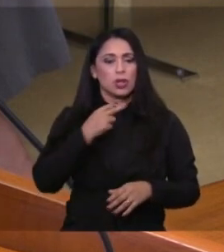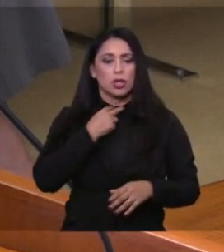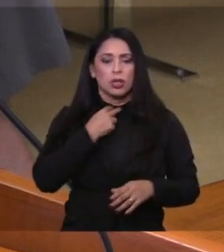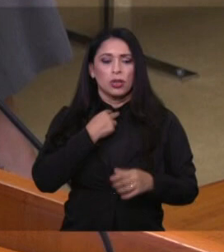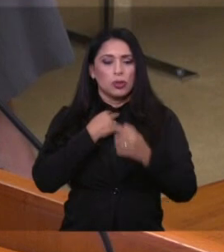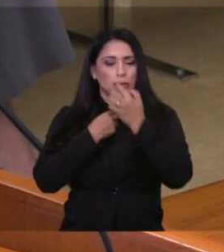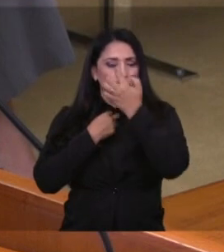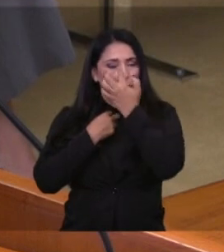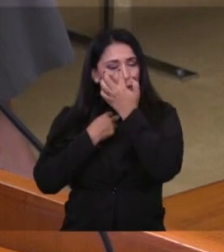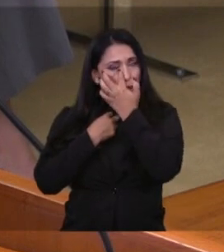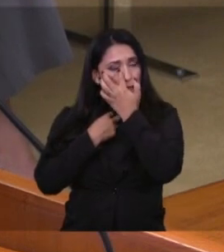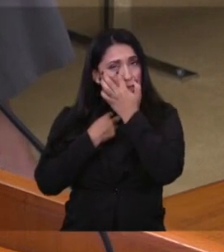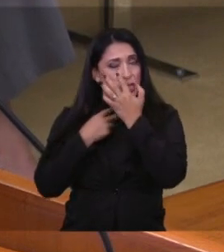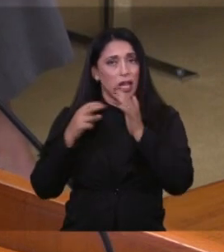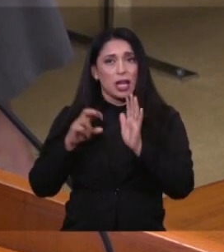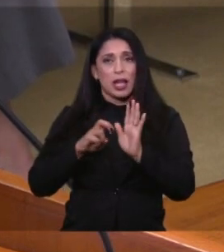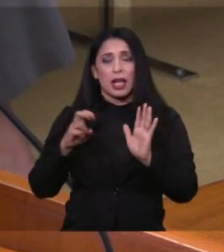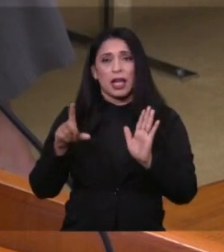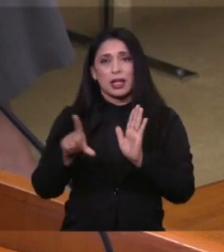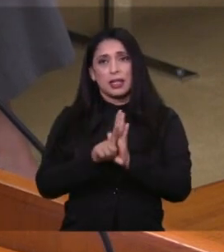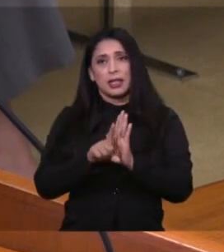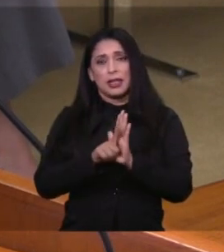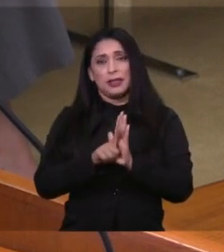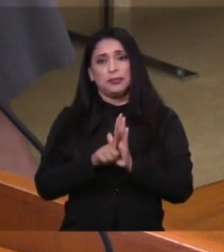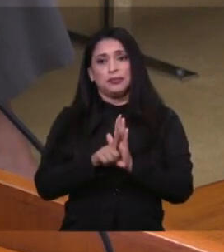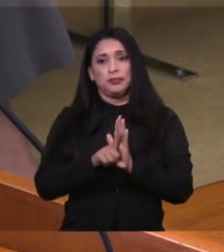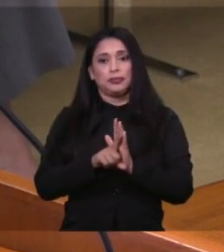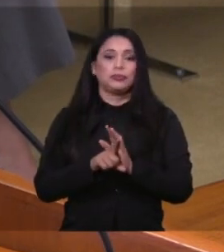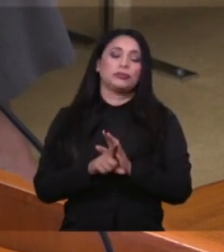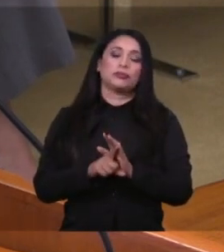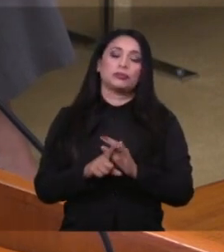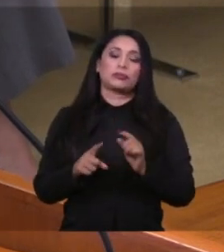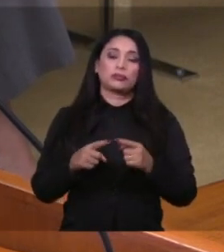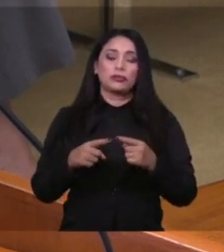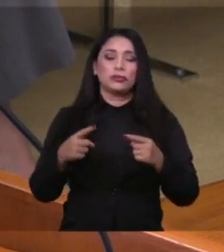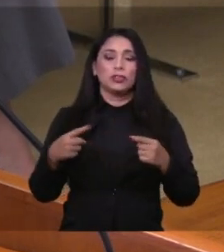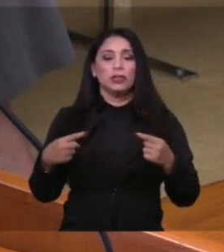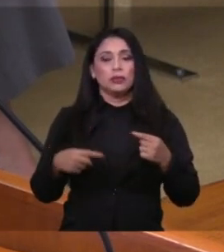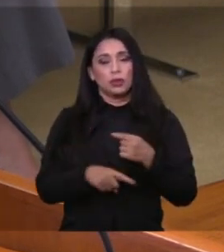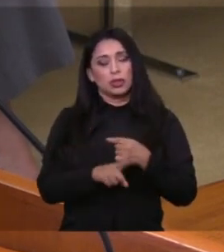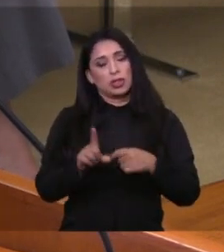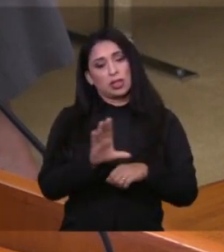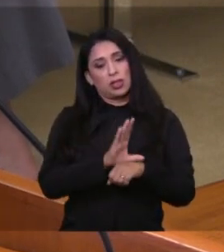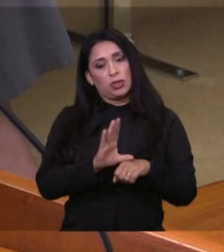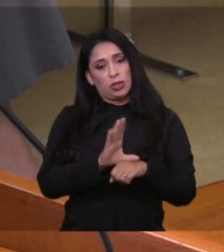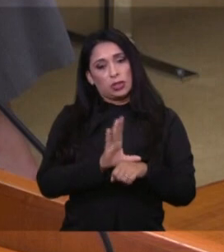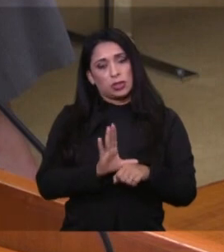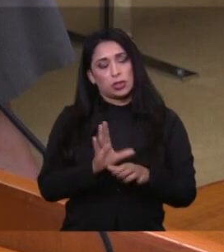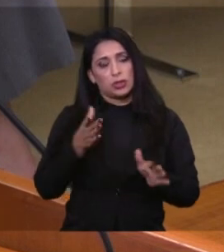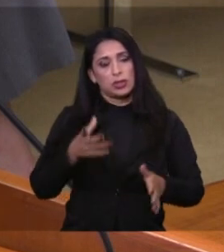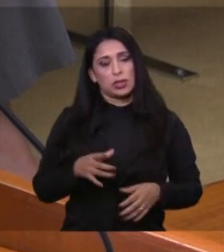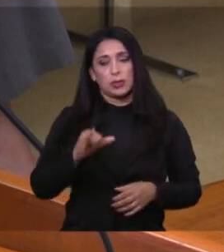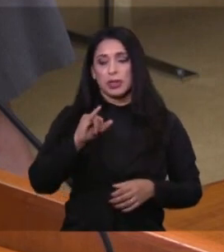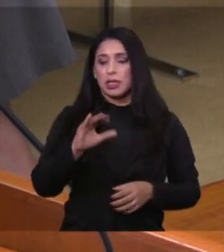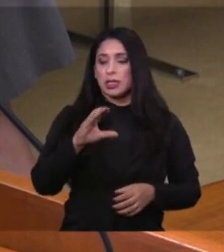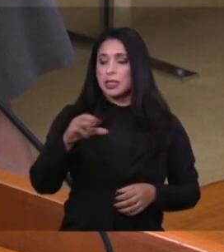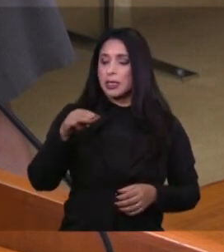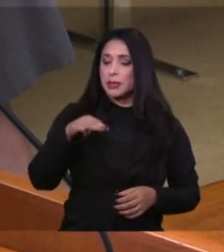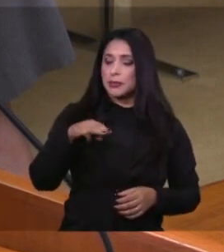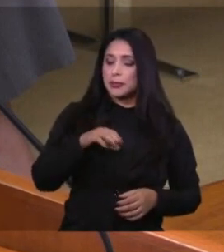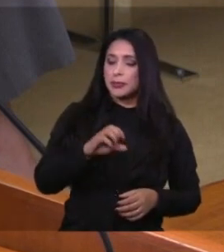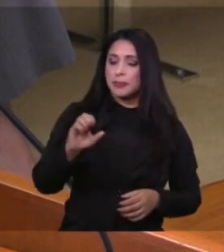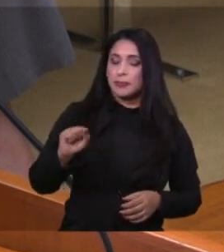estendidos pelo legislador infraconstitucional. A função atribuída ao legislador complementar em matéria de ICMS é de